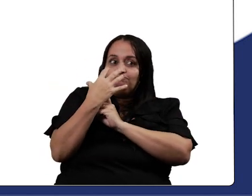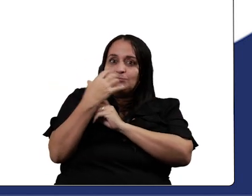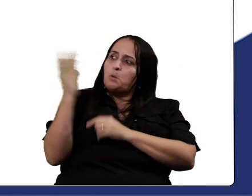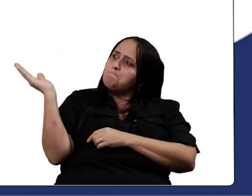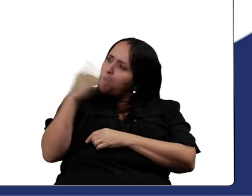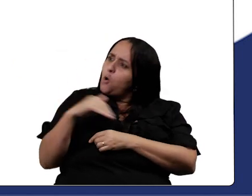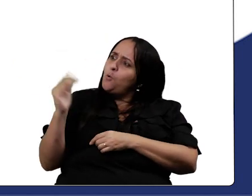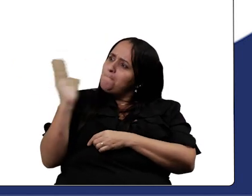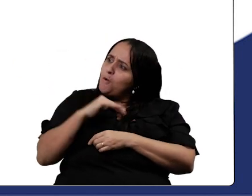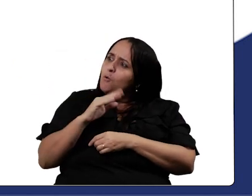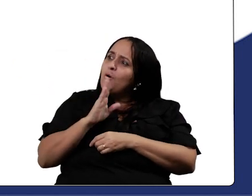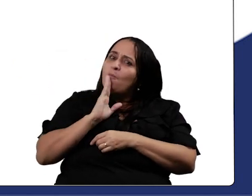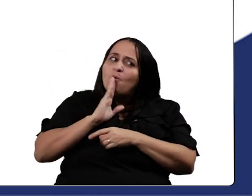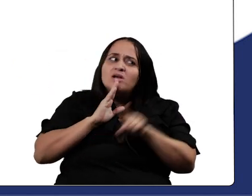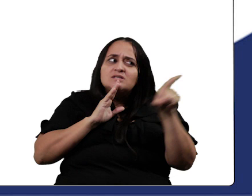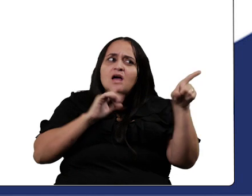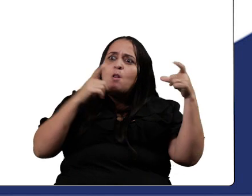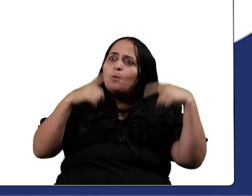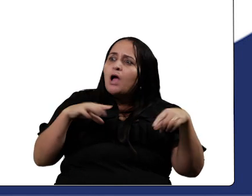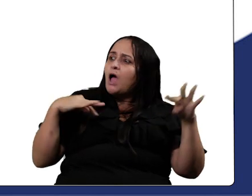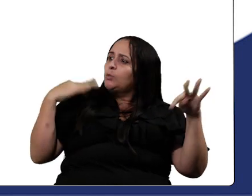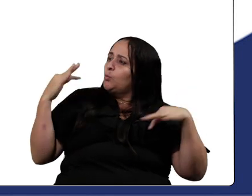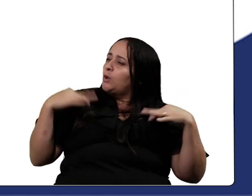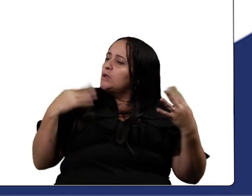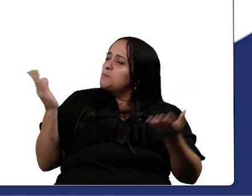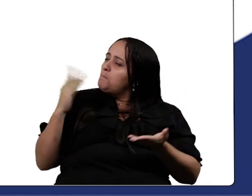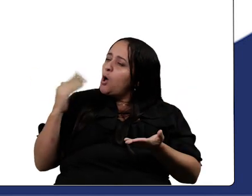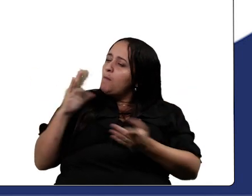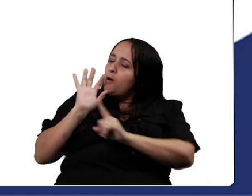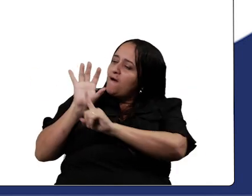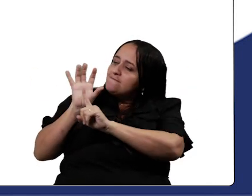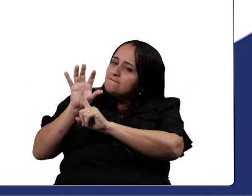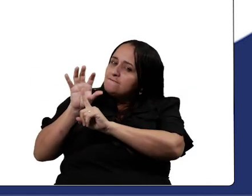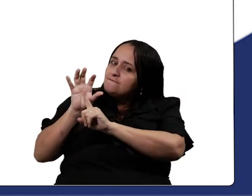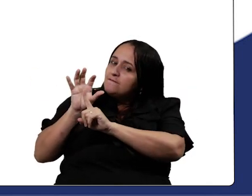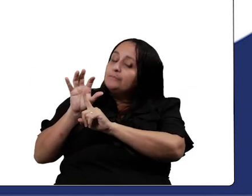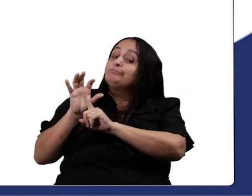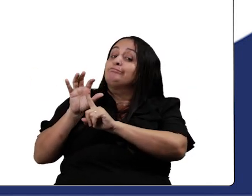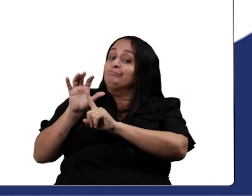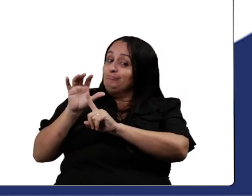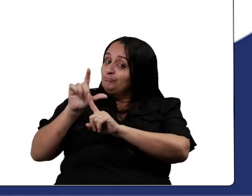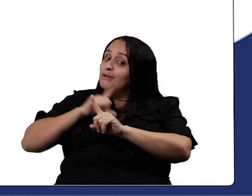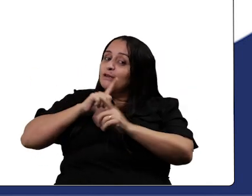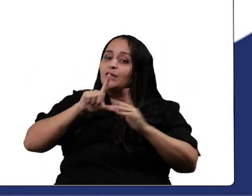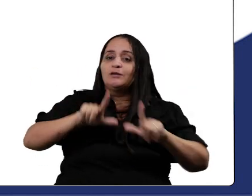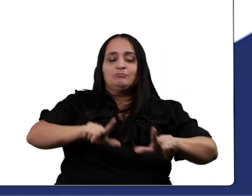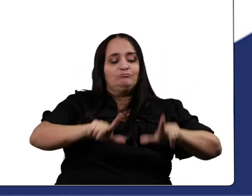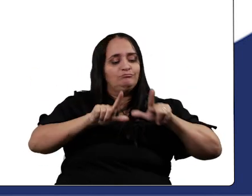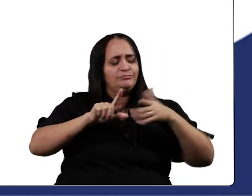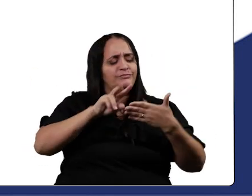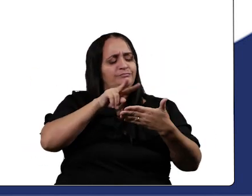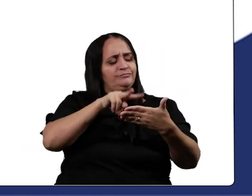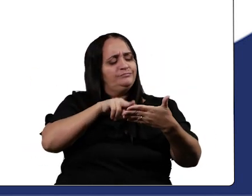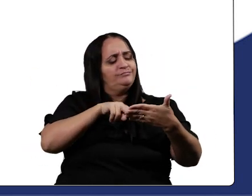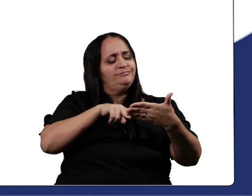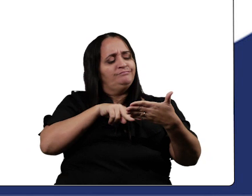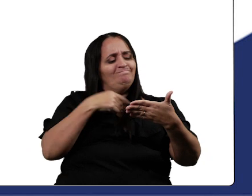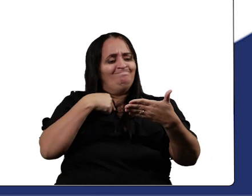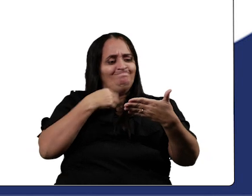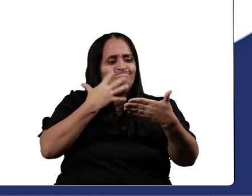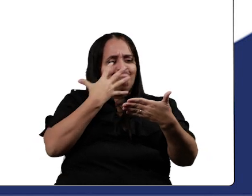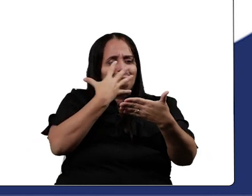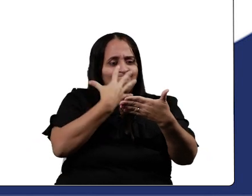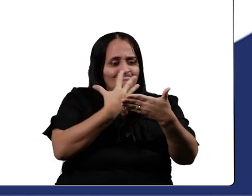guia turístico é feito a partir dos atrativos naturais, ou seja, das coisas legais, né?